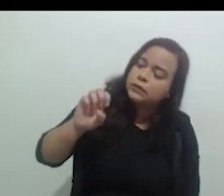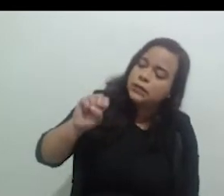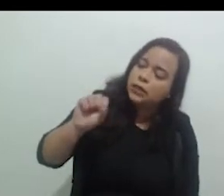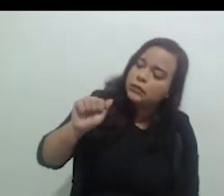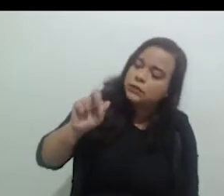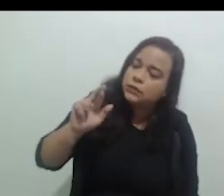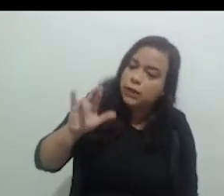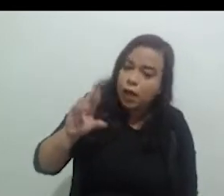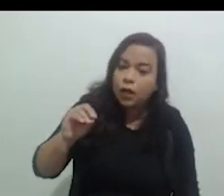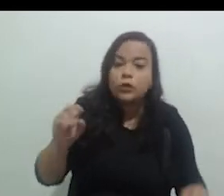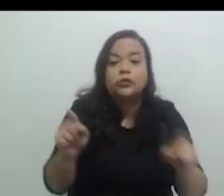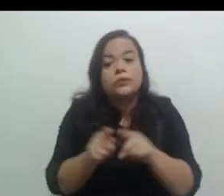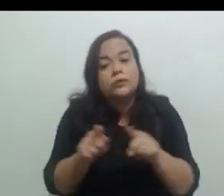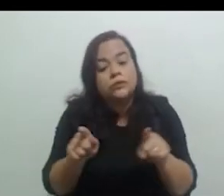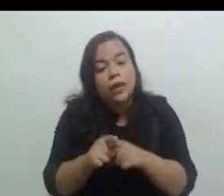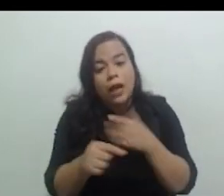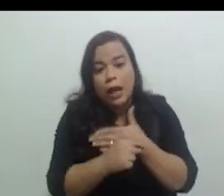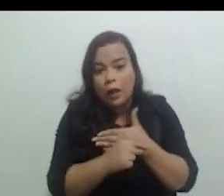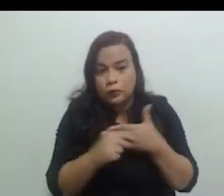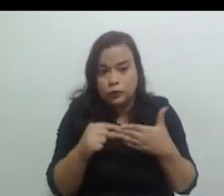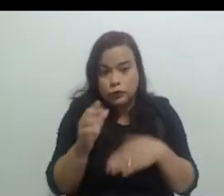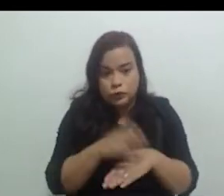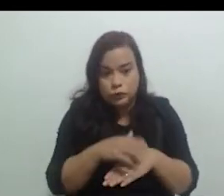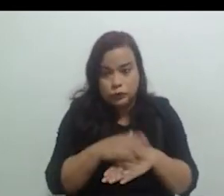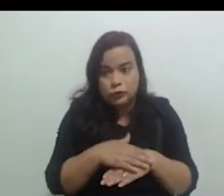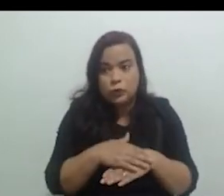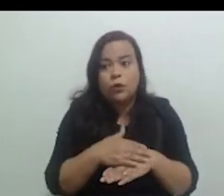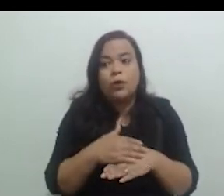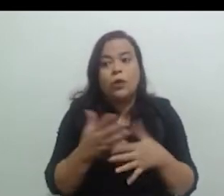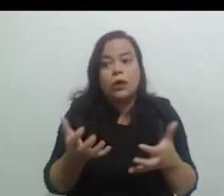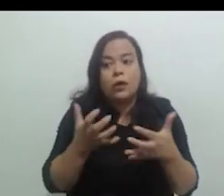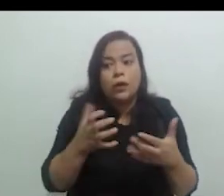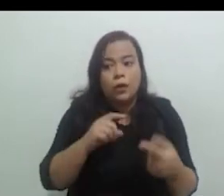nessa ação de hoje apenas rediscutir o mérito,